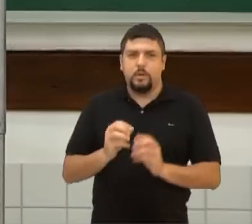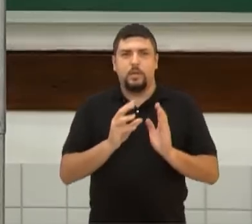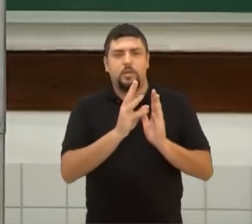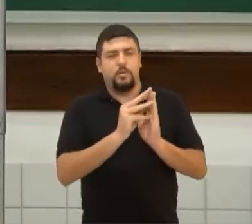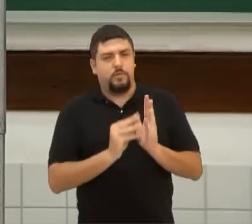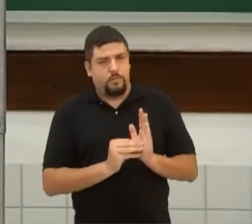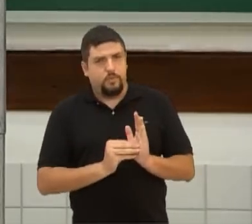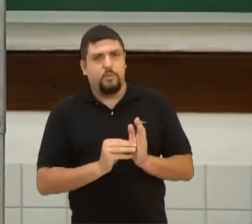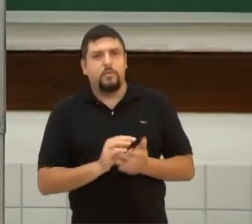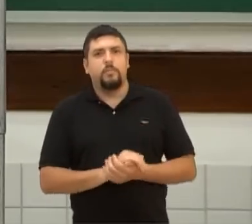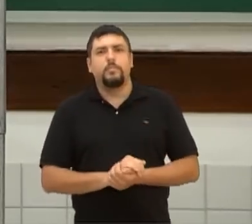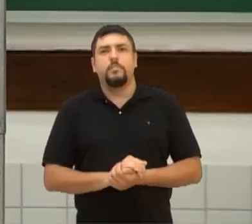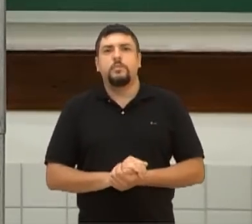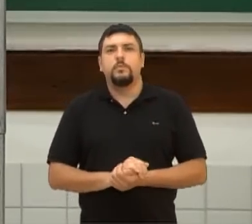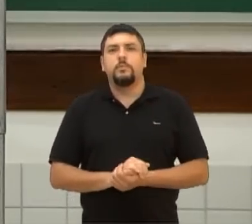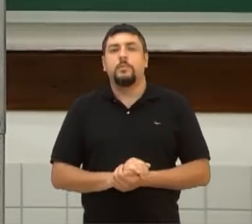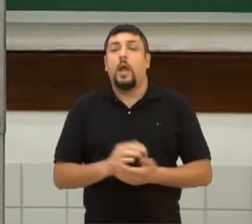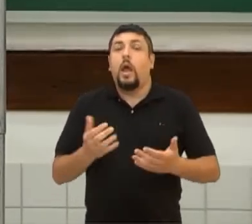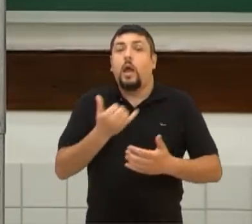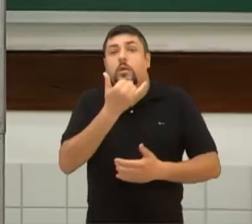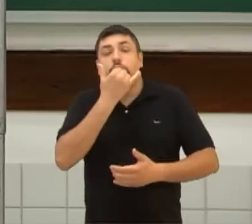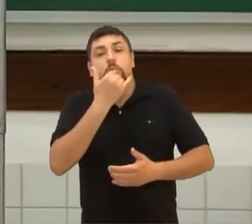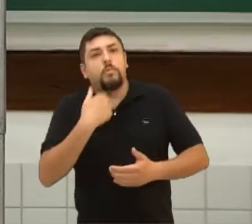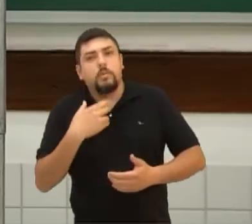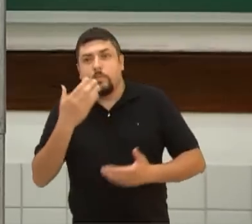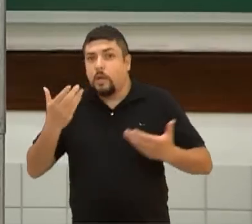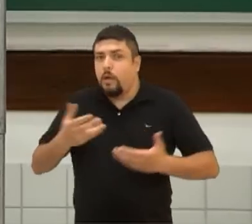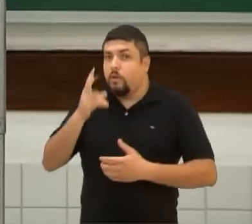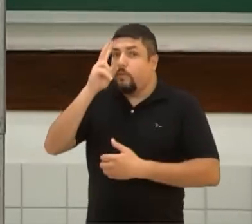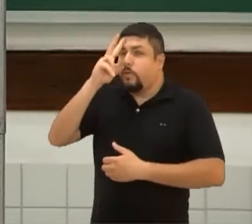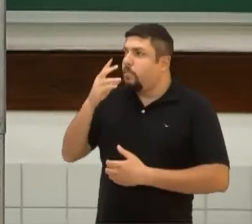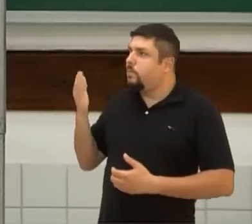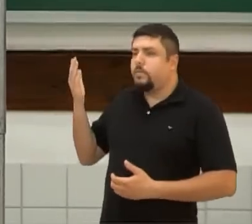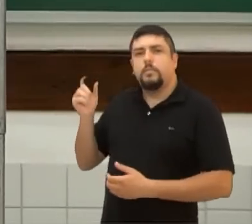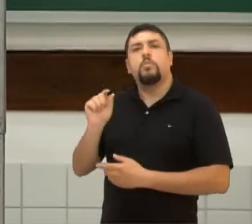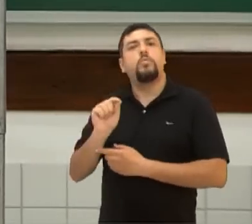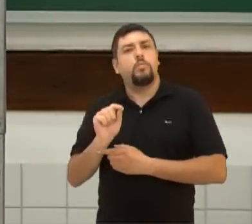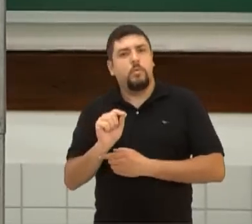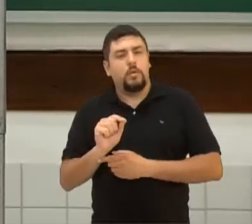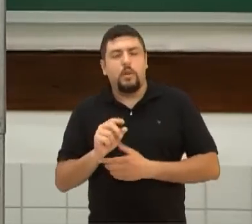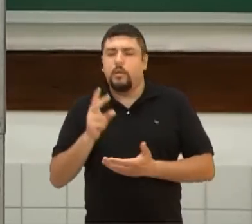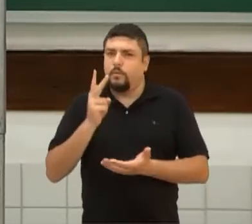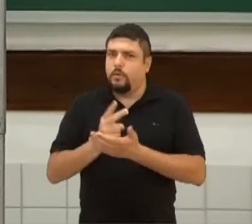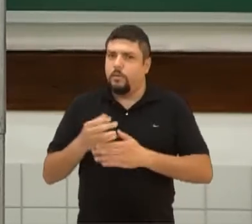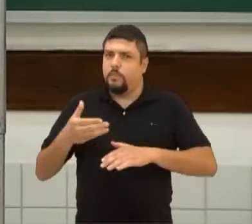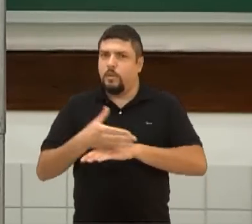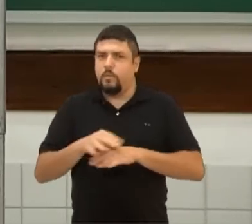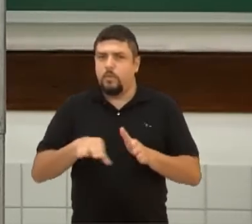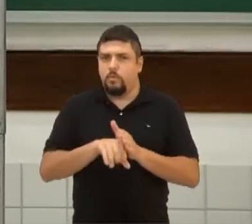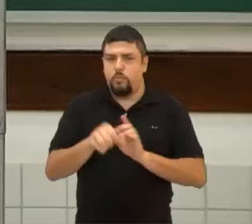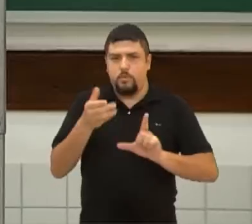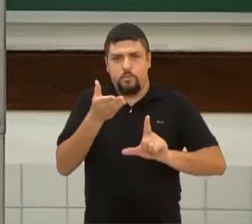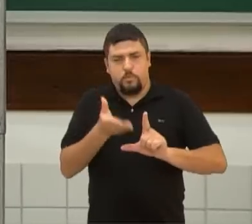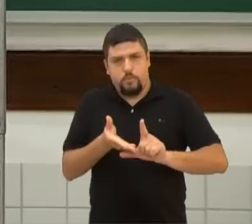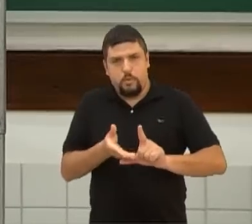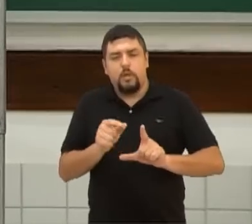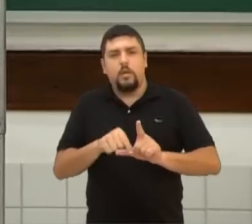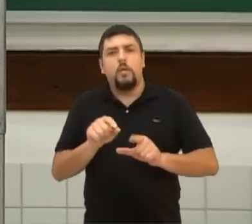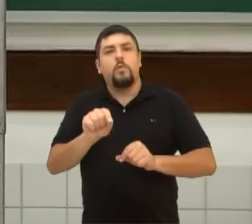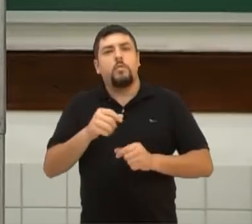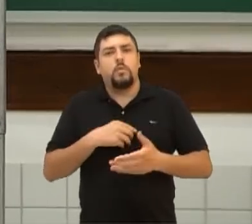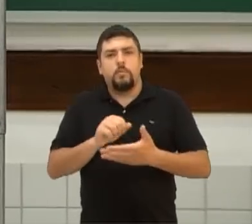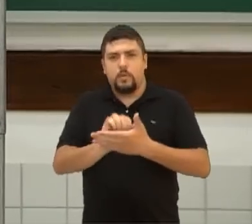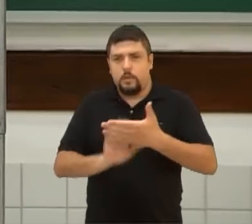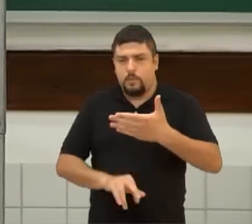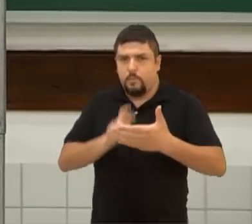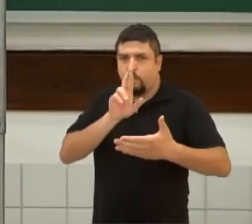tá? Peraí, vamos lembrar que precisamos sempre acessar o Classroom, né? Fazer as atividades